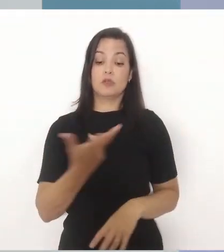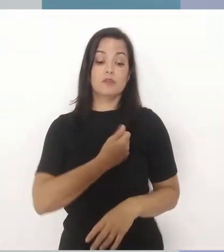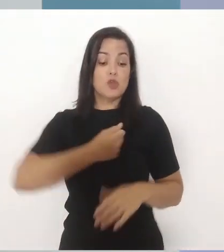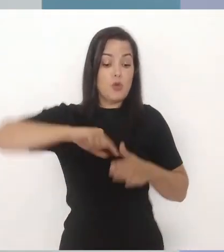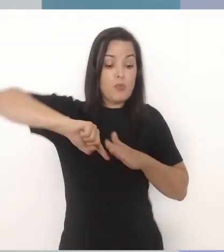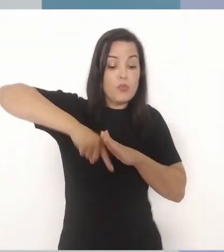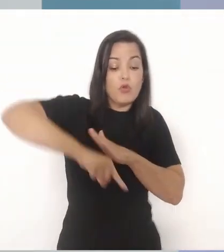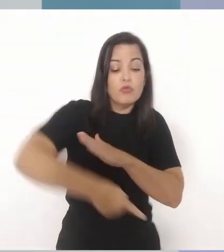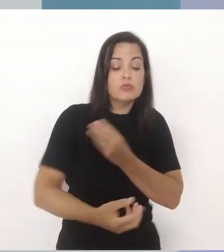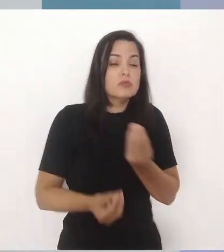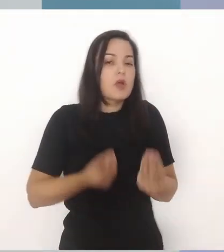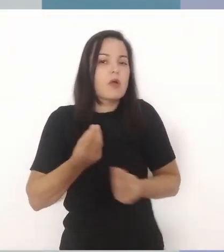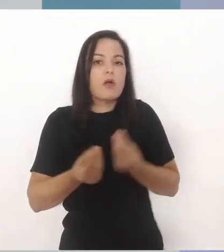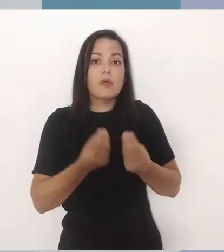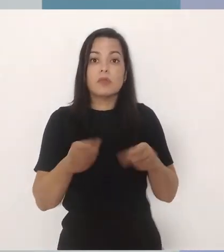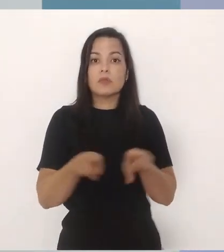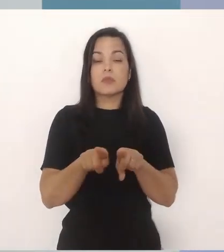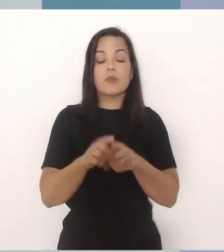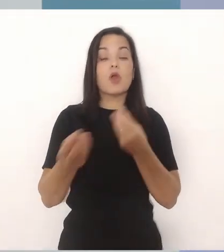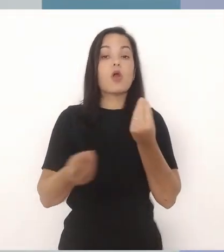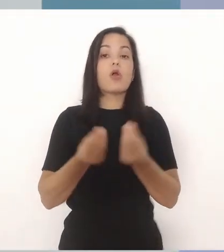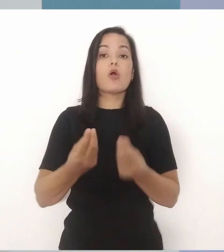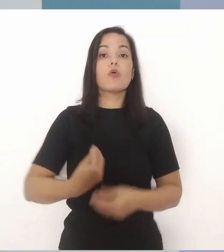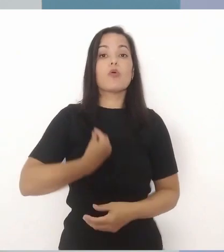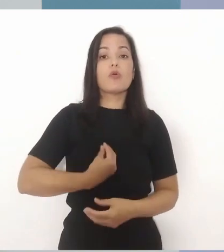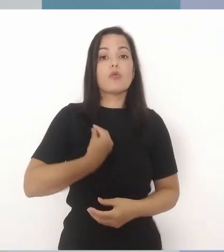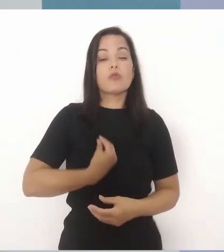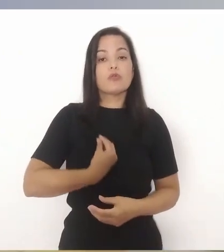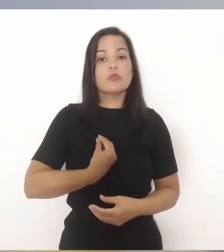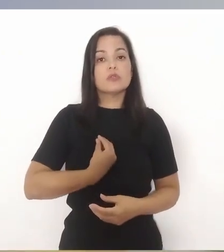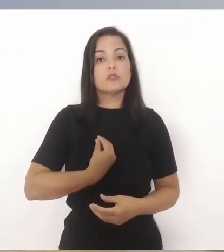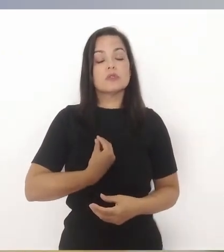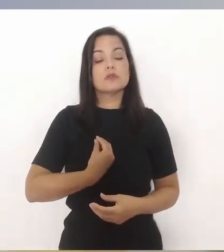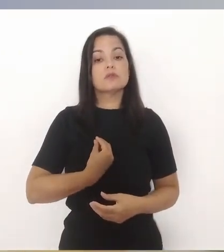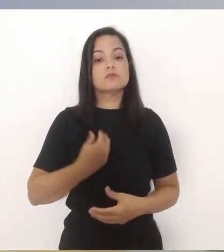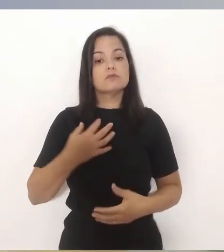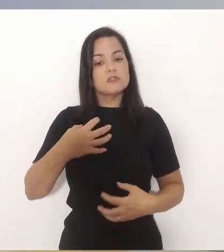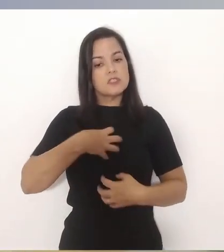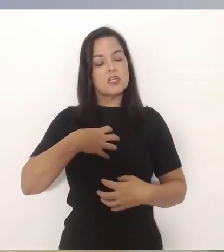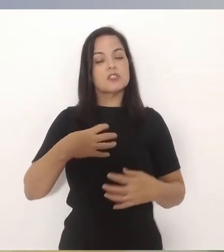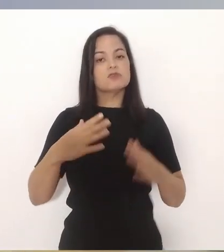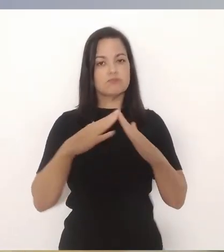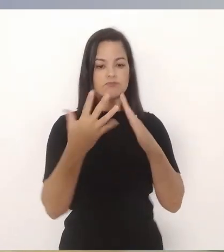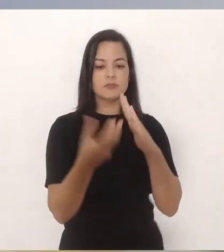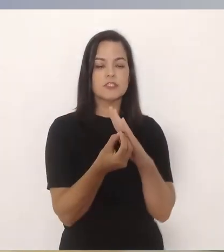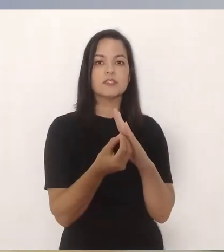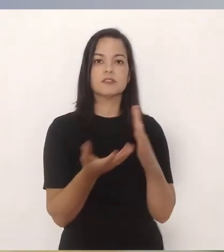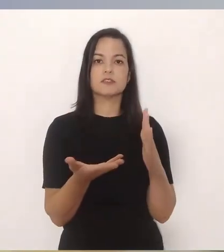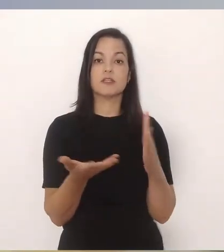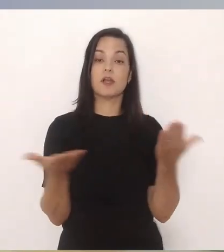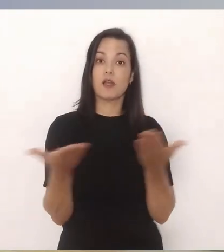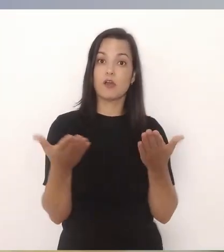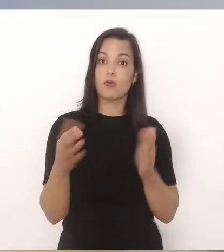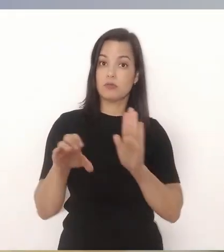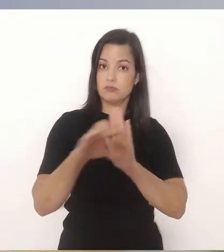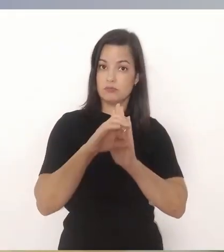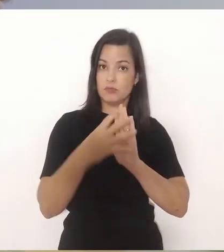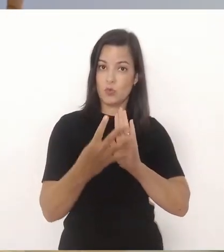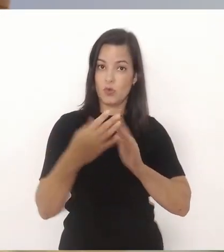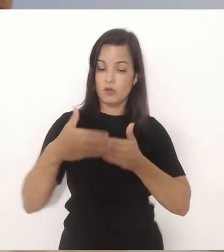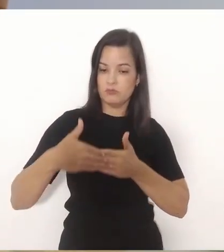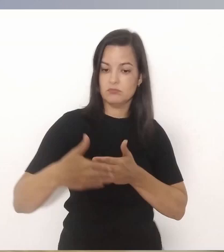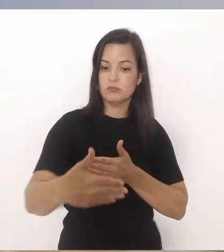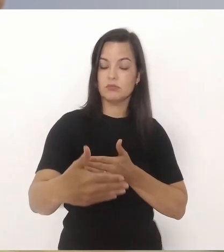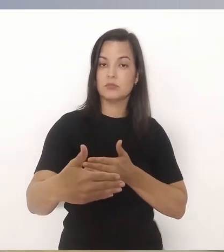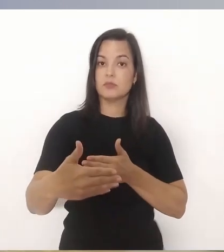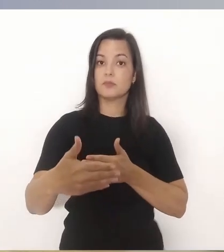nossa eclesiologia, de nossa vida como igreja. Agora, a partir do capítulo 4, Paulo vai